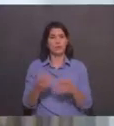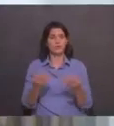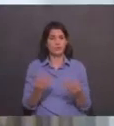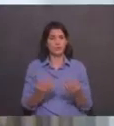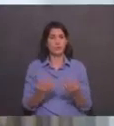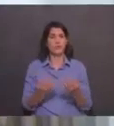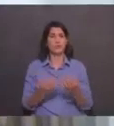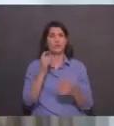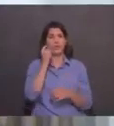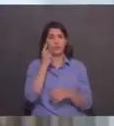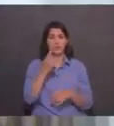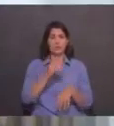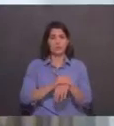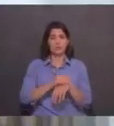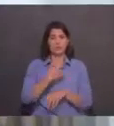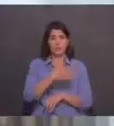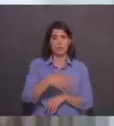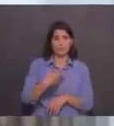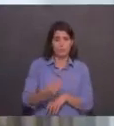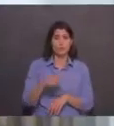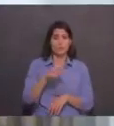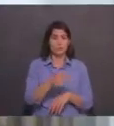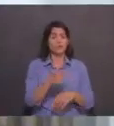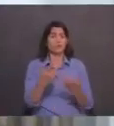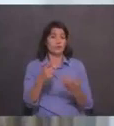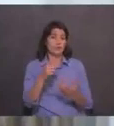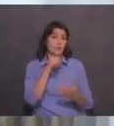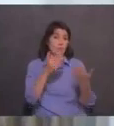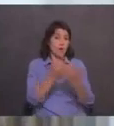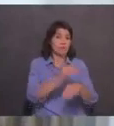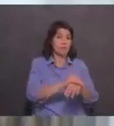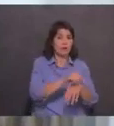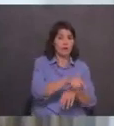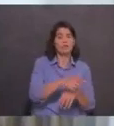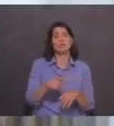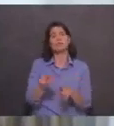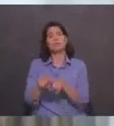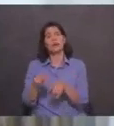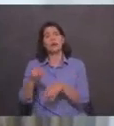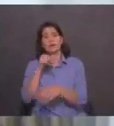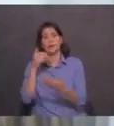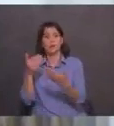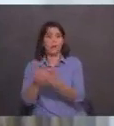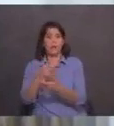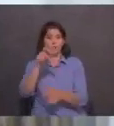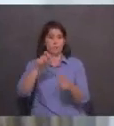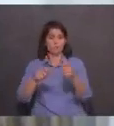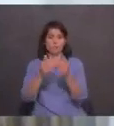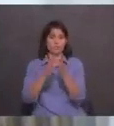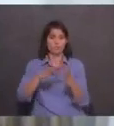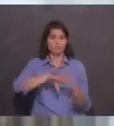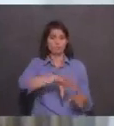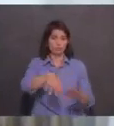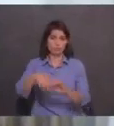peccato è entrato nel mondo, e con il peccato la morte. E così in tutti gli uomini si è propagata la